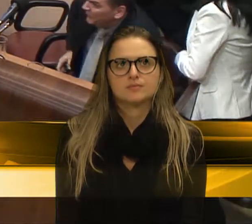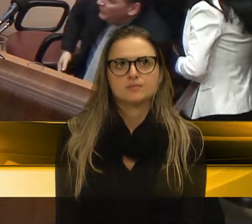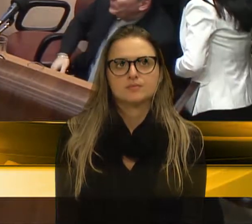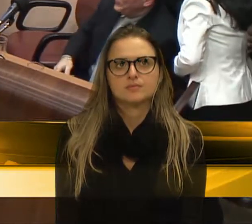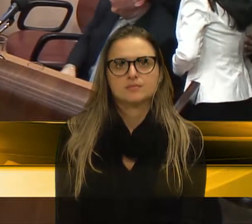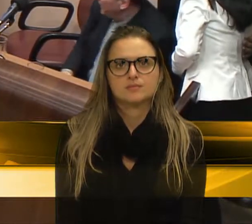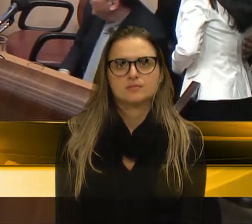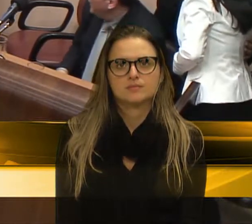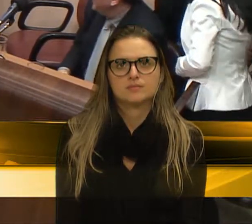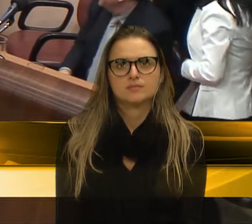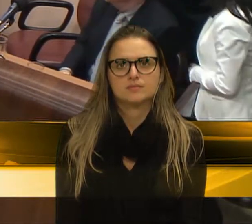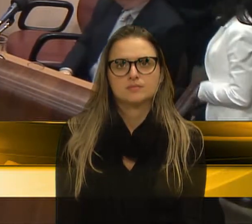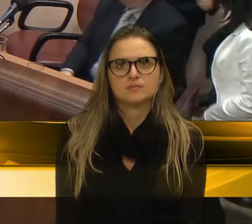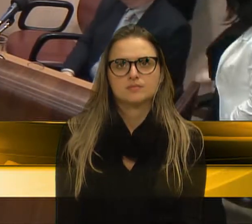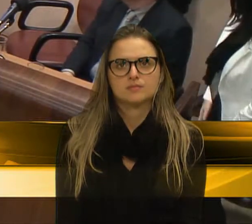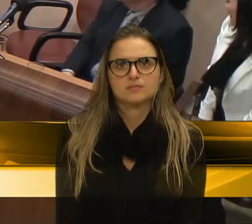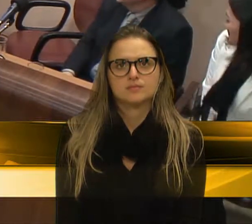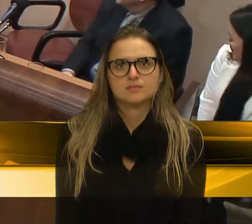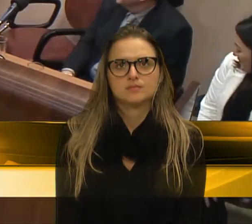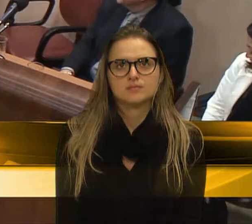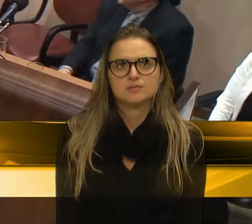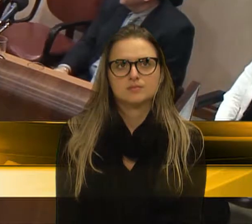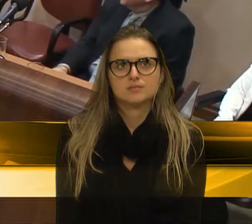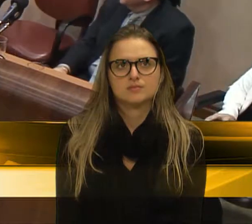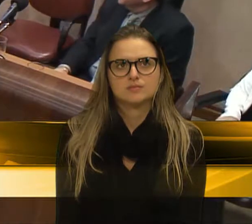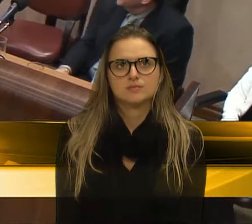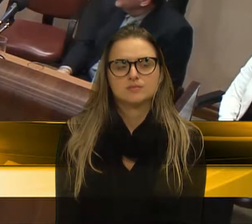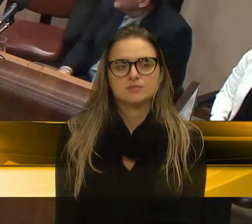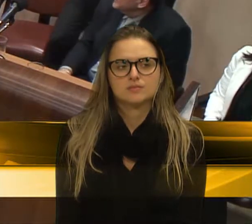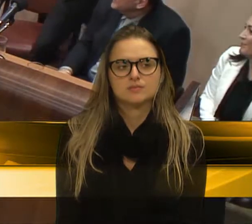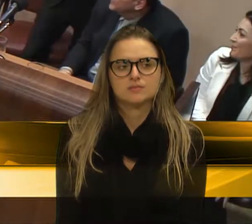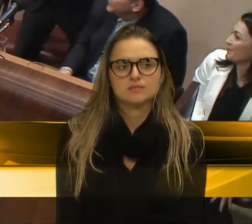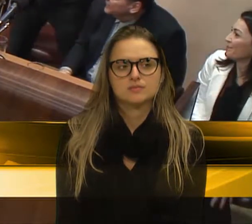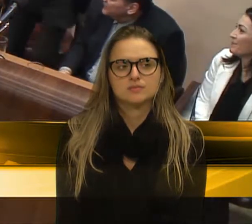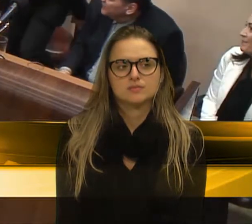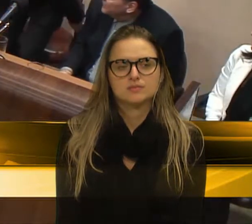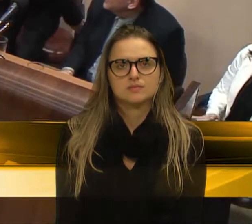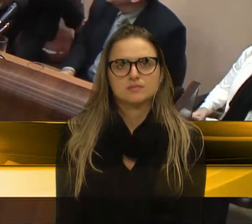Acho que sim. Meu instrumento de trabalho seria.